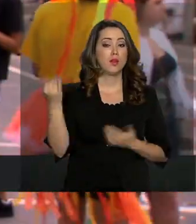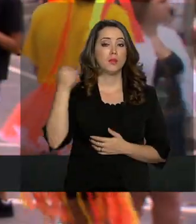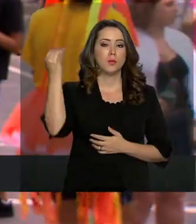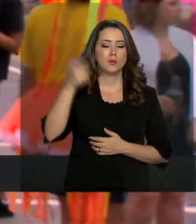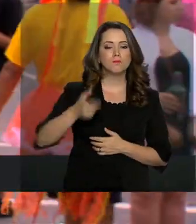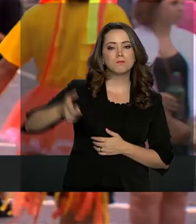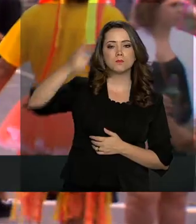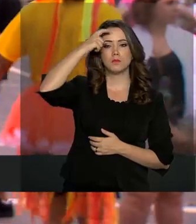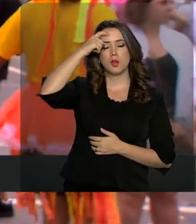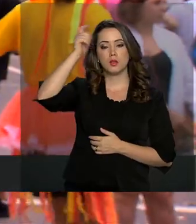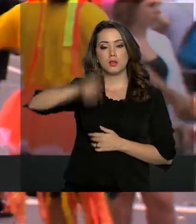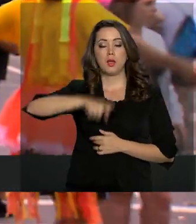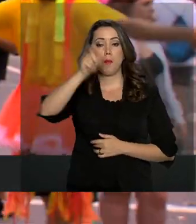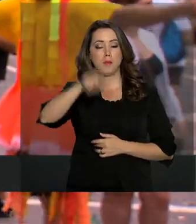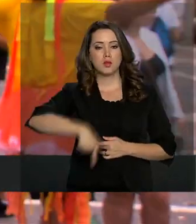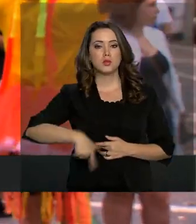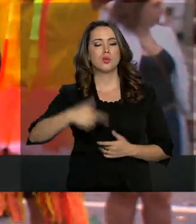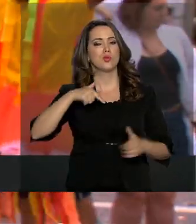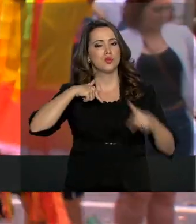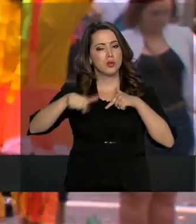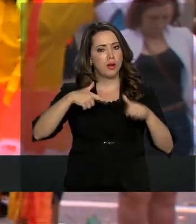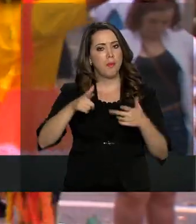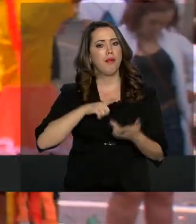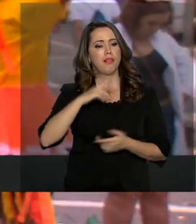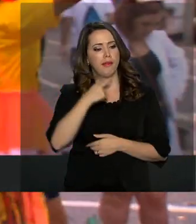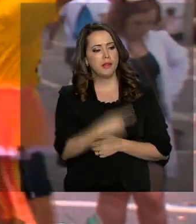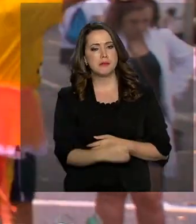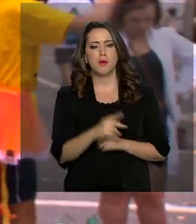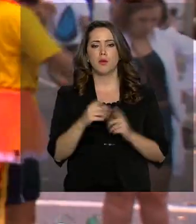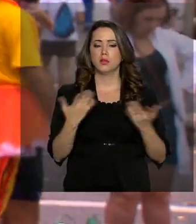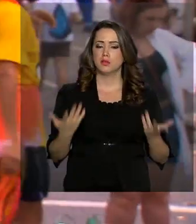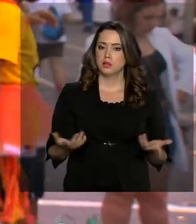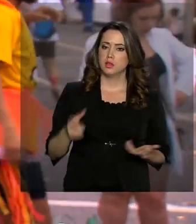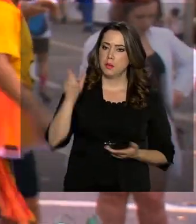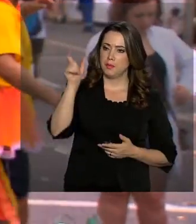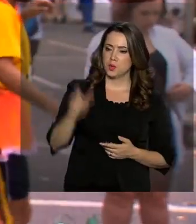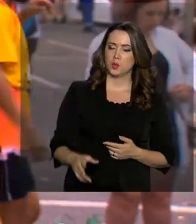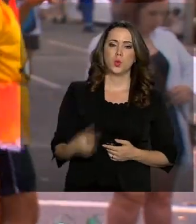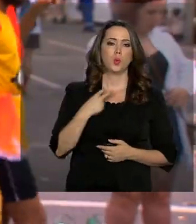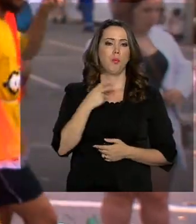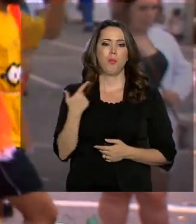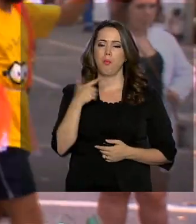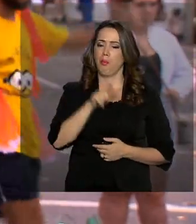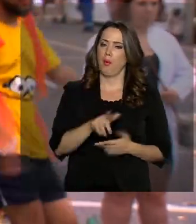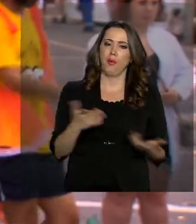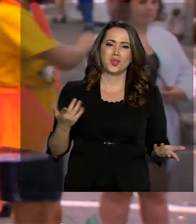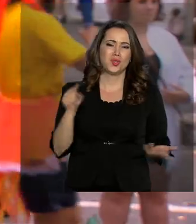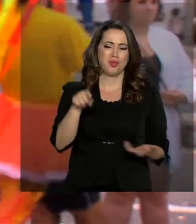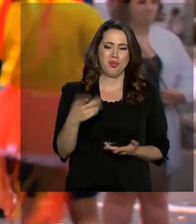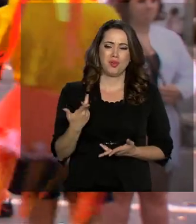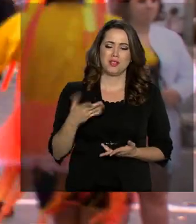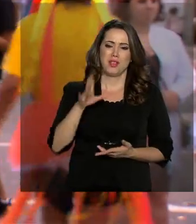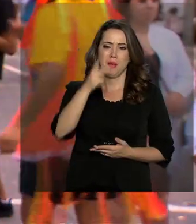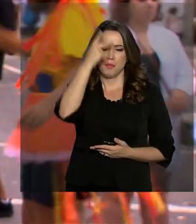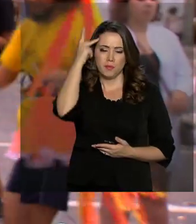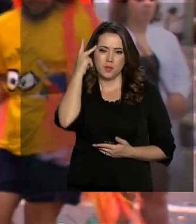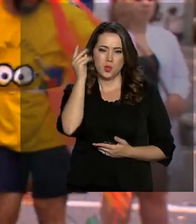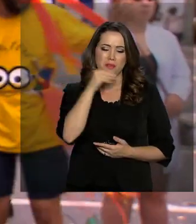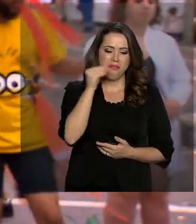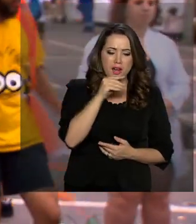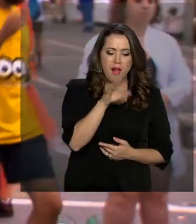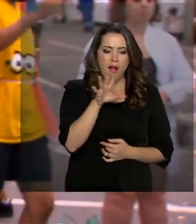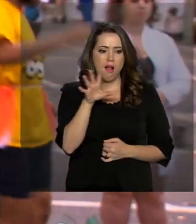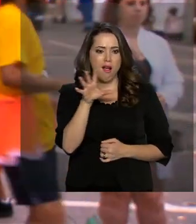para conscientizar as pessoas que suas ações têm consequências, né? A pessoa não pode se aproveitar, de repente, de um momento de vulnerabilidade do